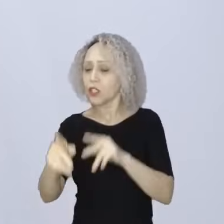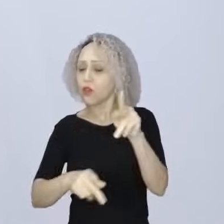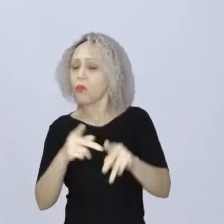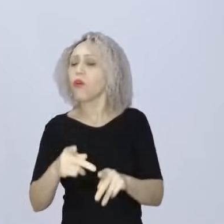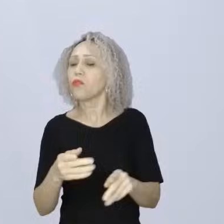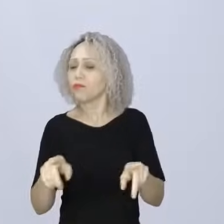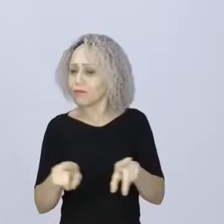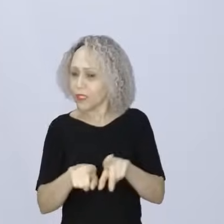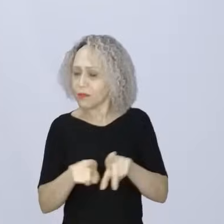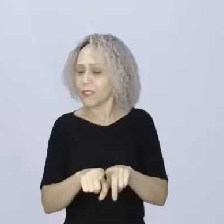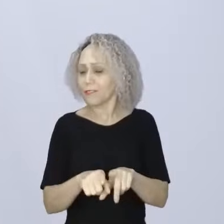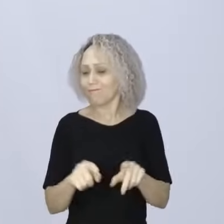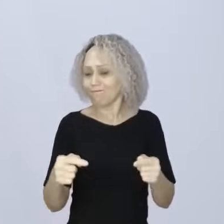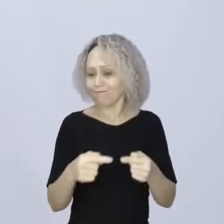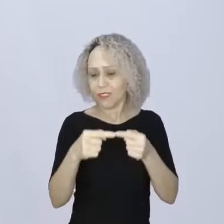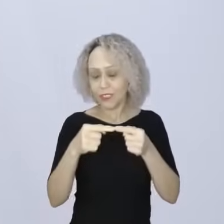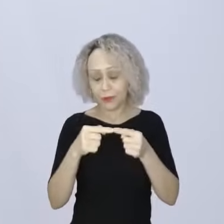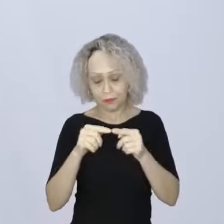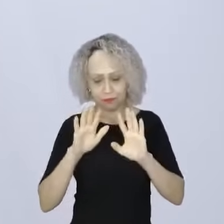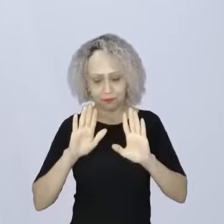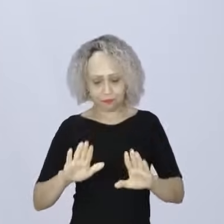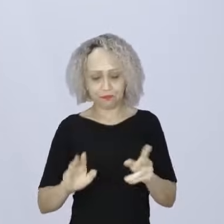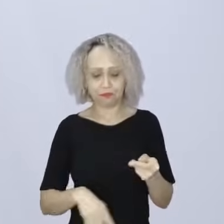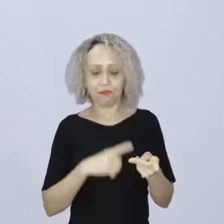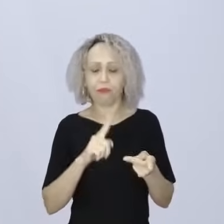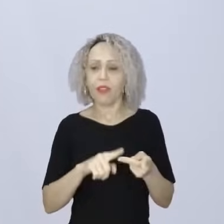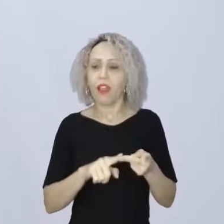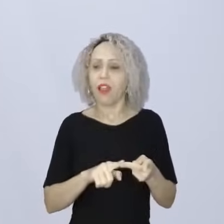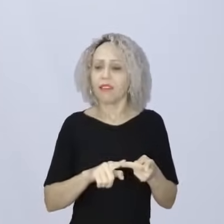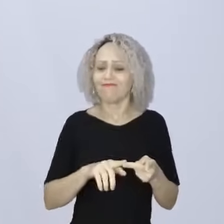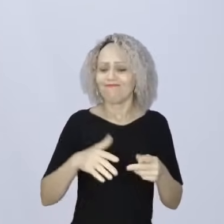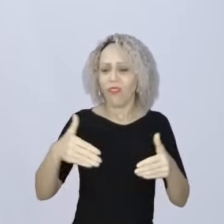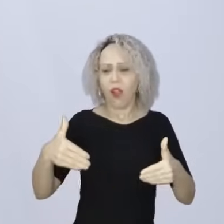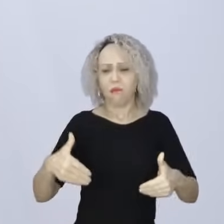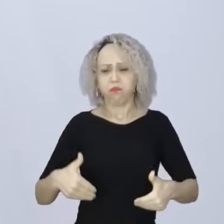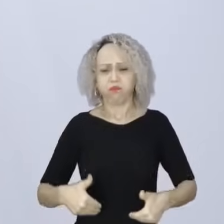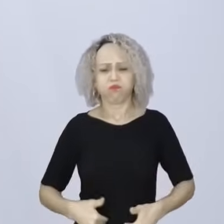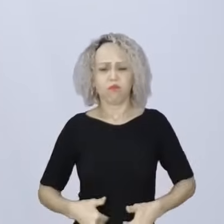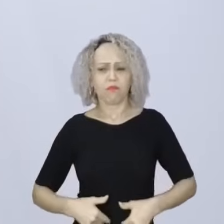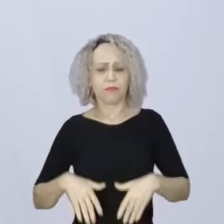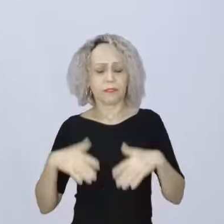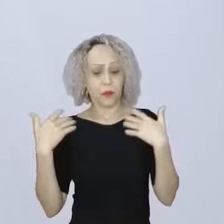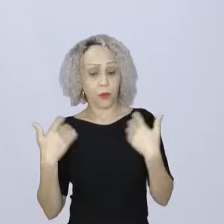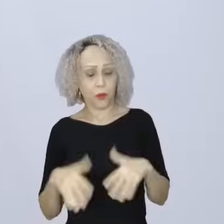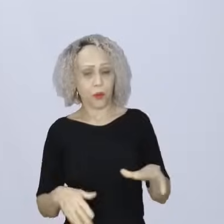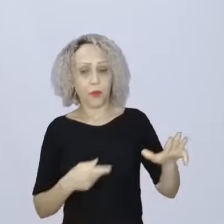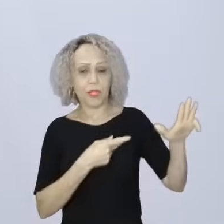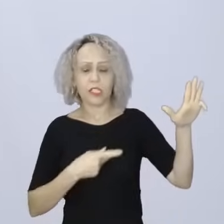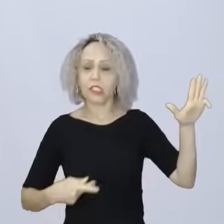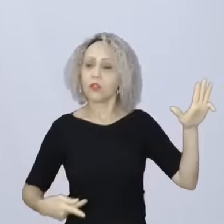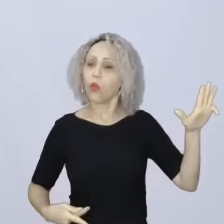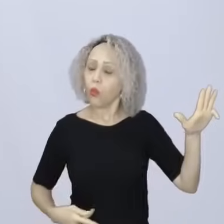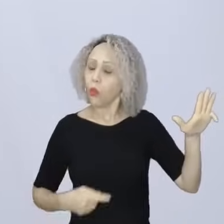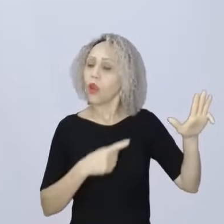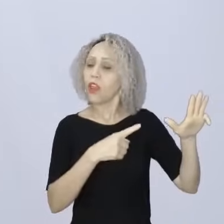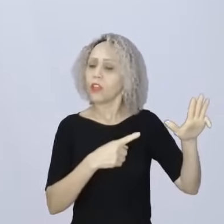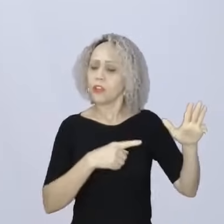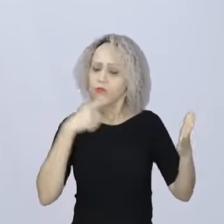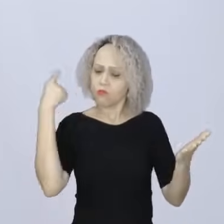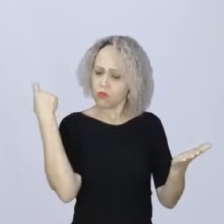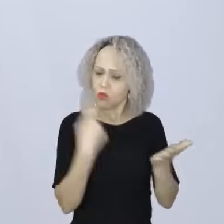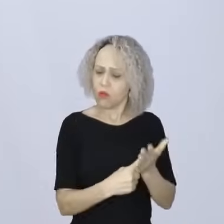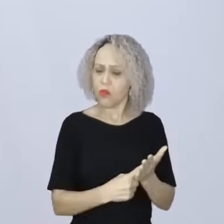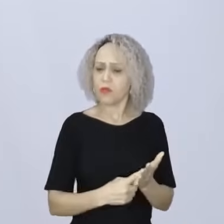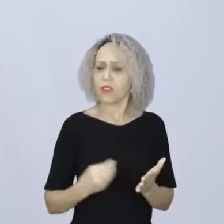fome, o presidente Lula tem um compromisso de vida inquebrantável com erradicar a